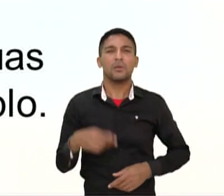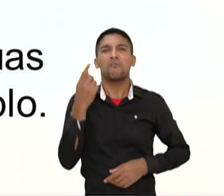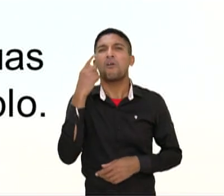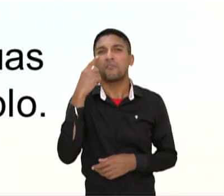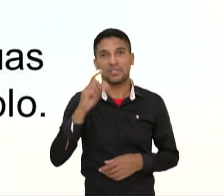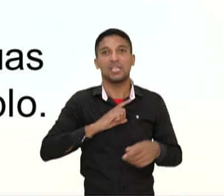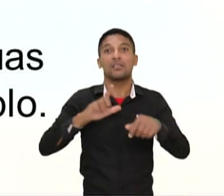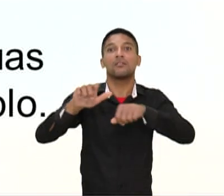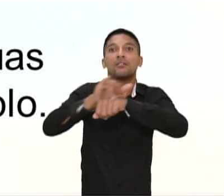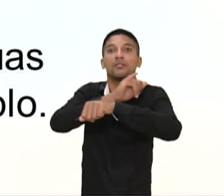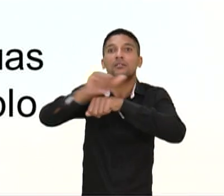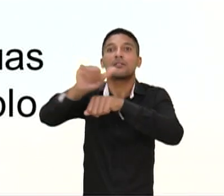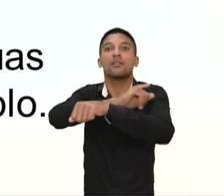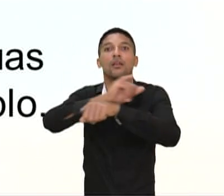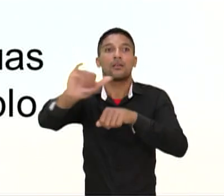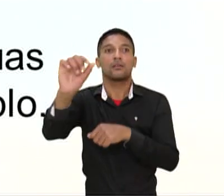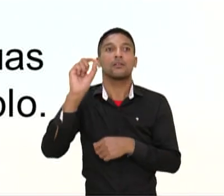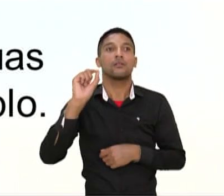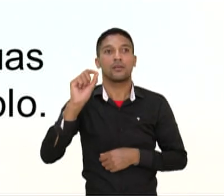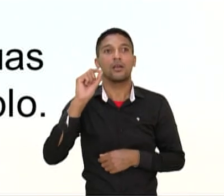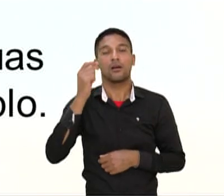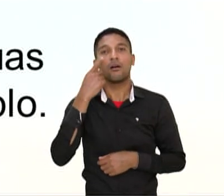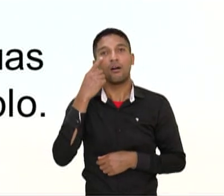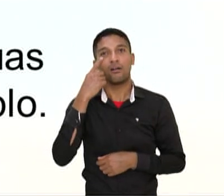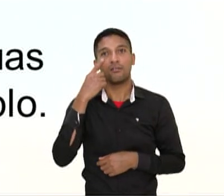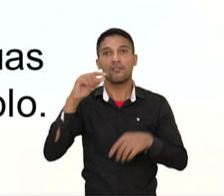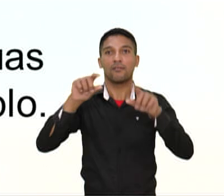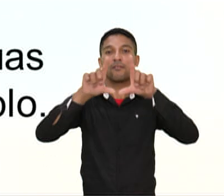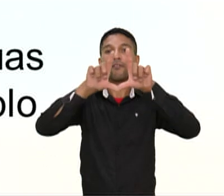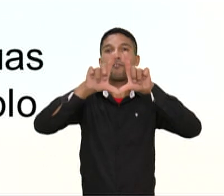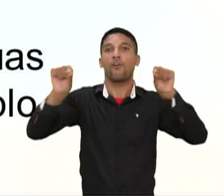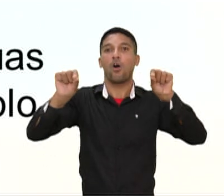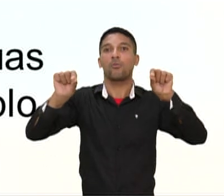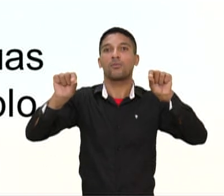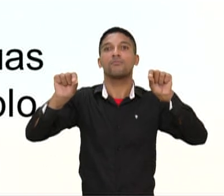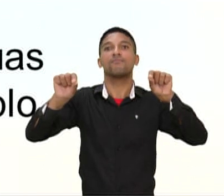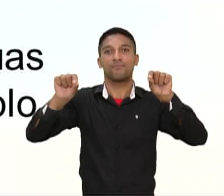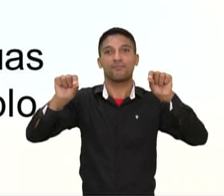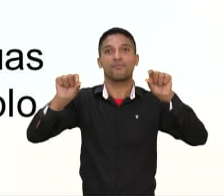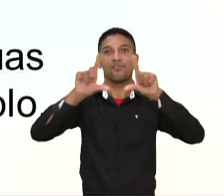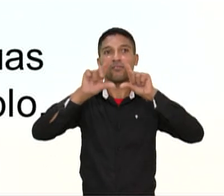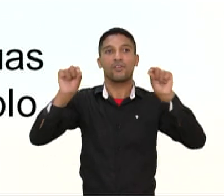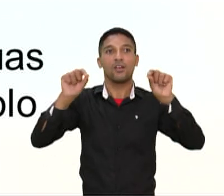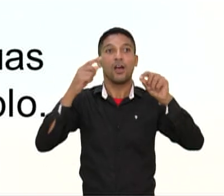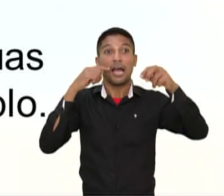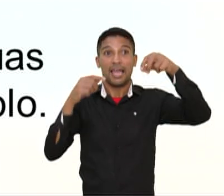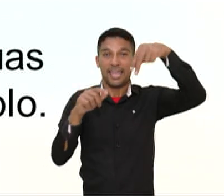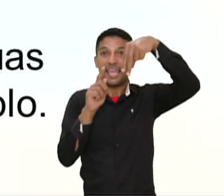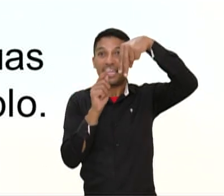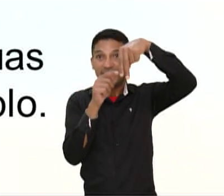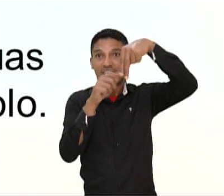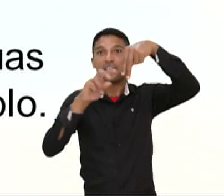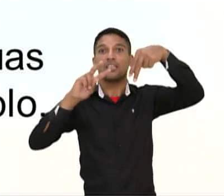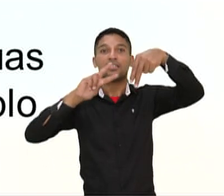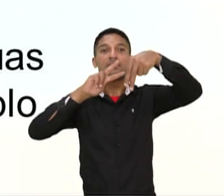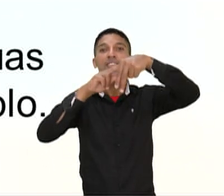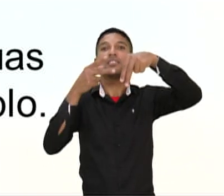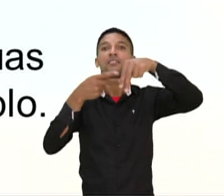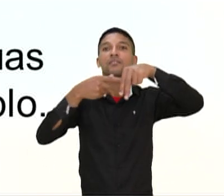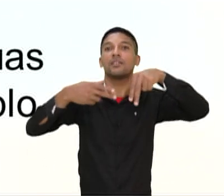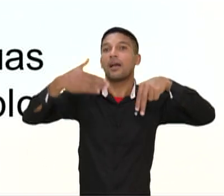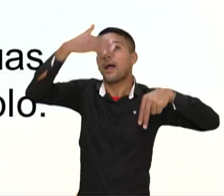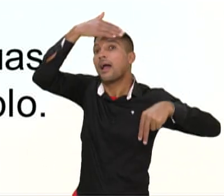de N lados, certo? Então, 4, 5, N é o número de lados. Então, ele vai ser